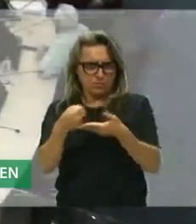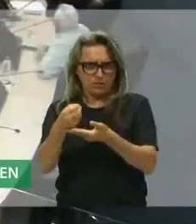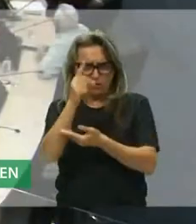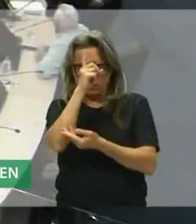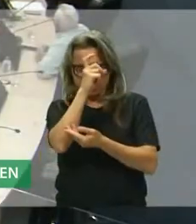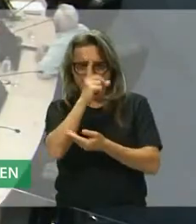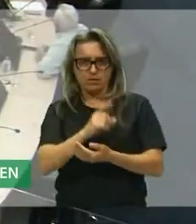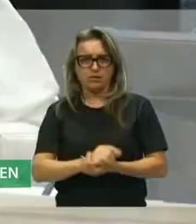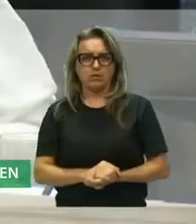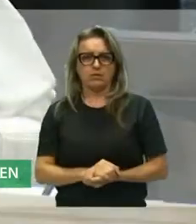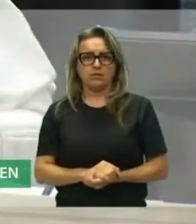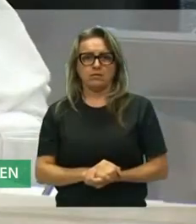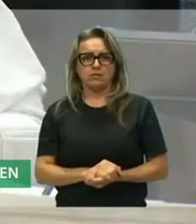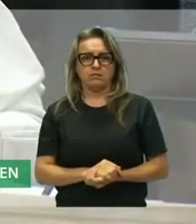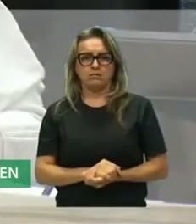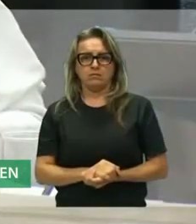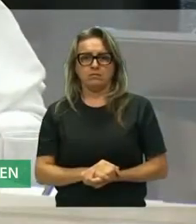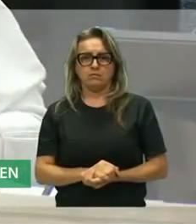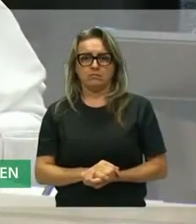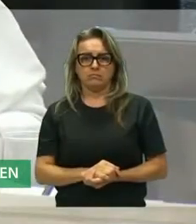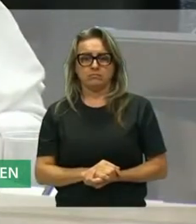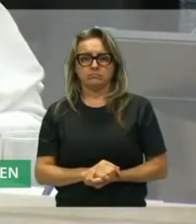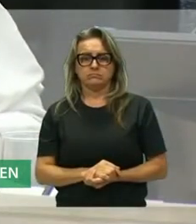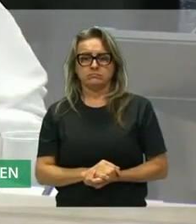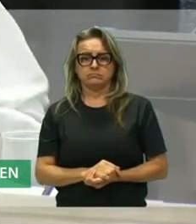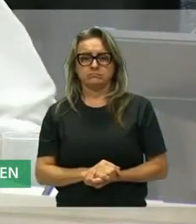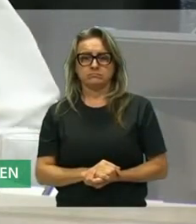Não, eles contribuem no sentido de que,